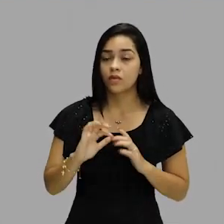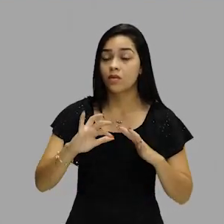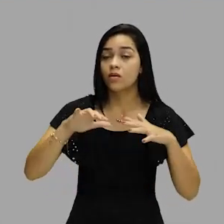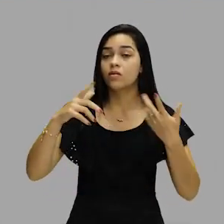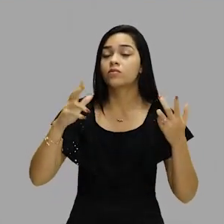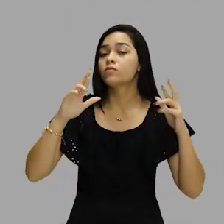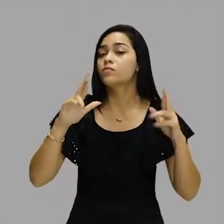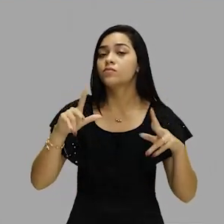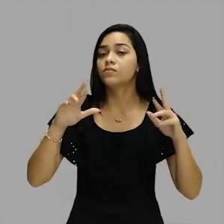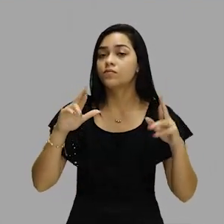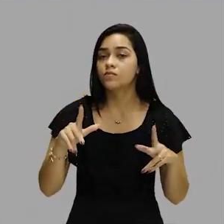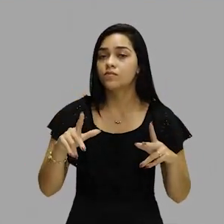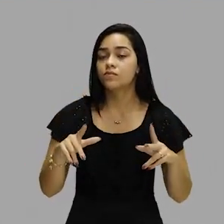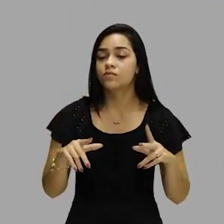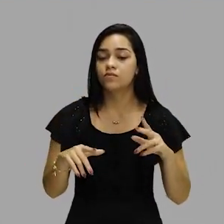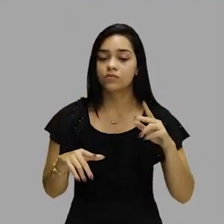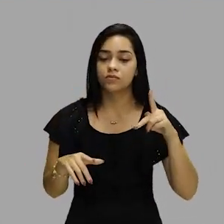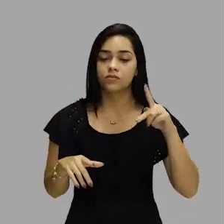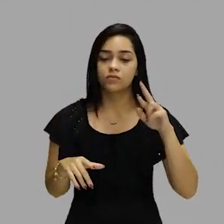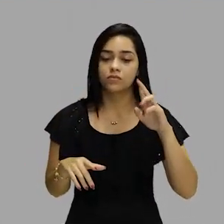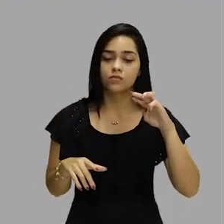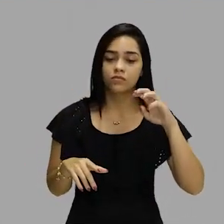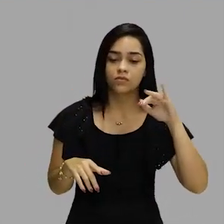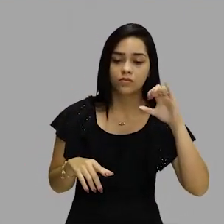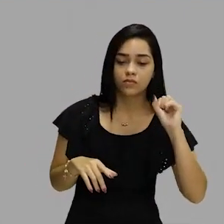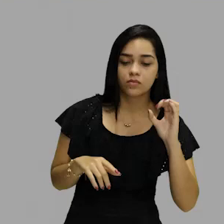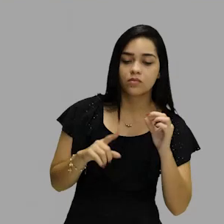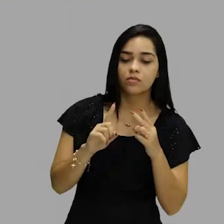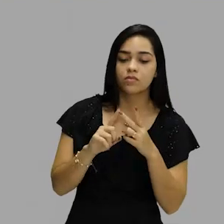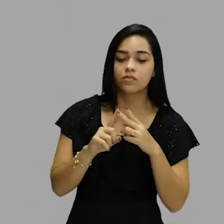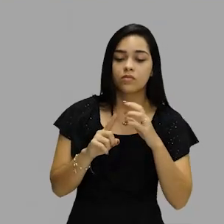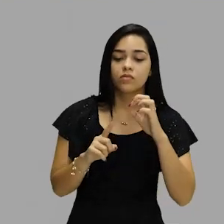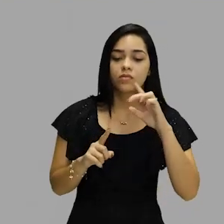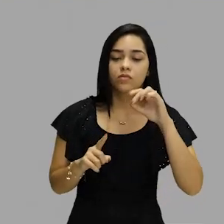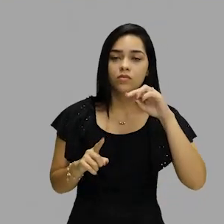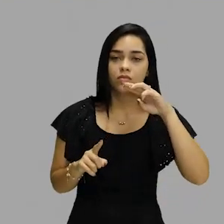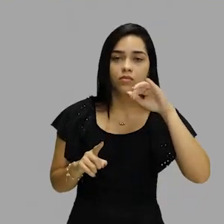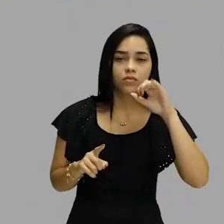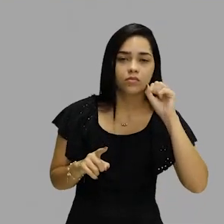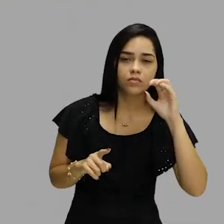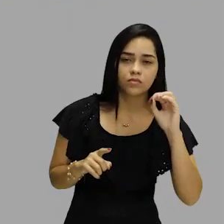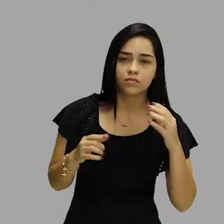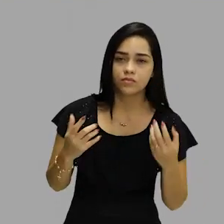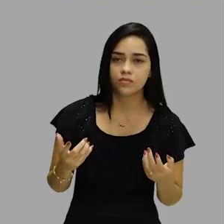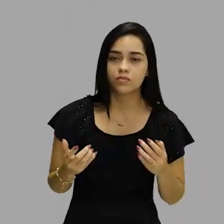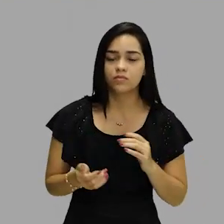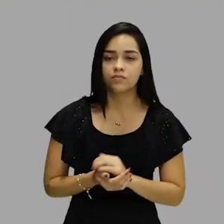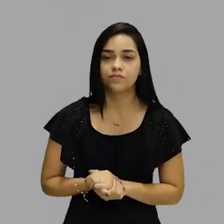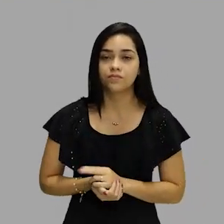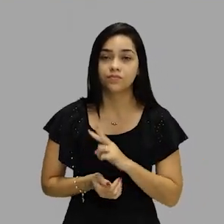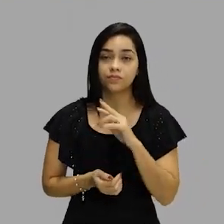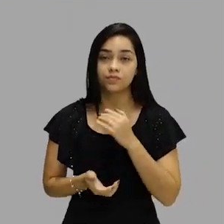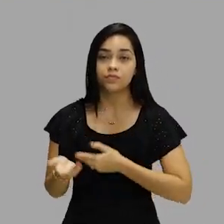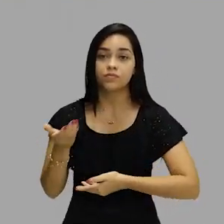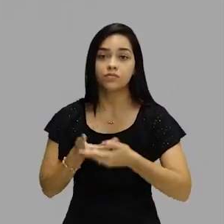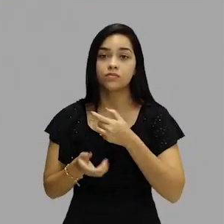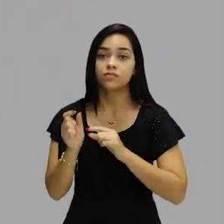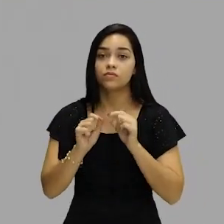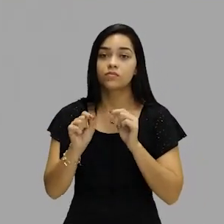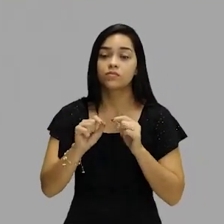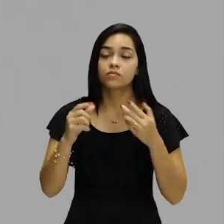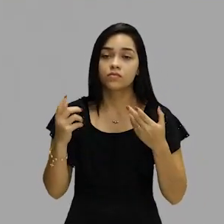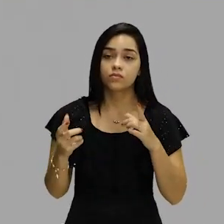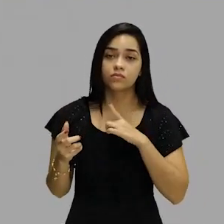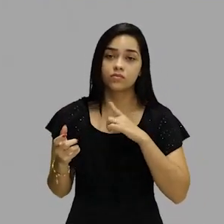é a diferença do perimísio para o endomísio? O perimísio ele vai envolver o